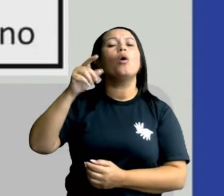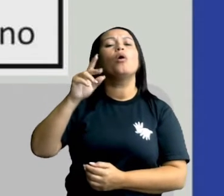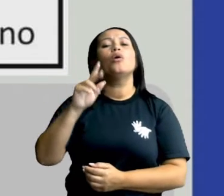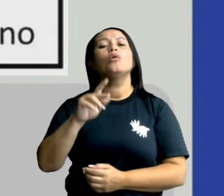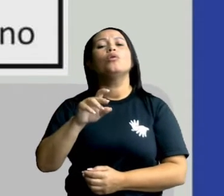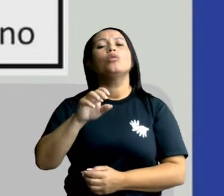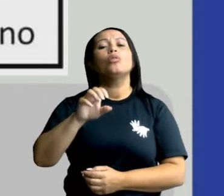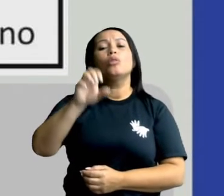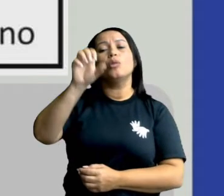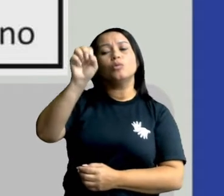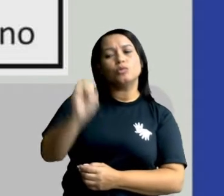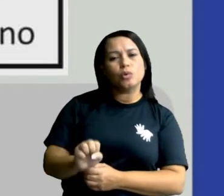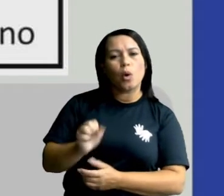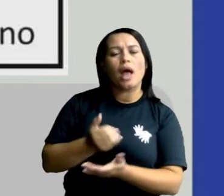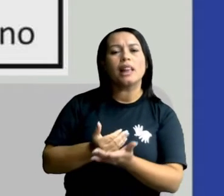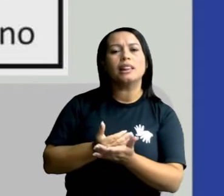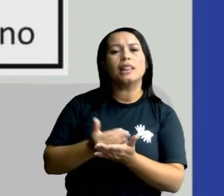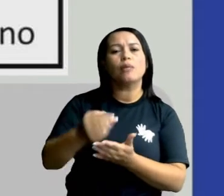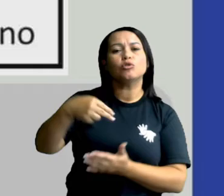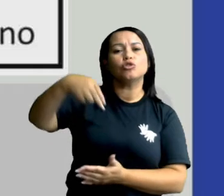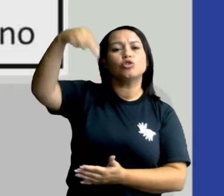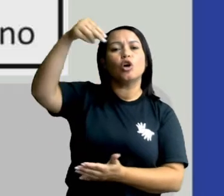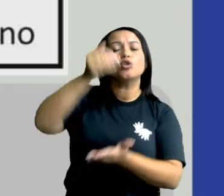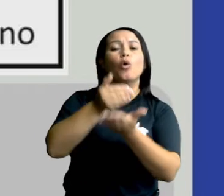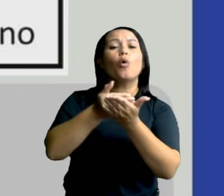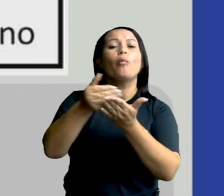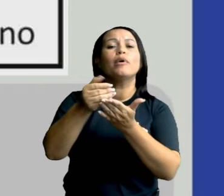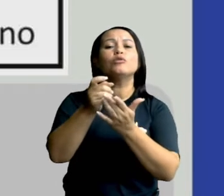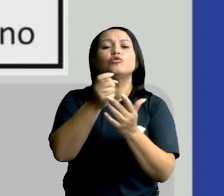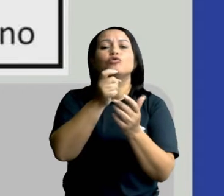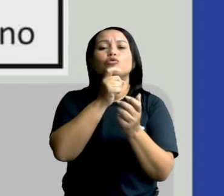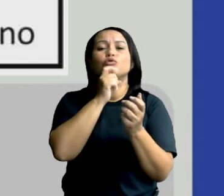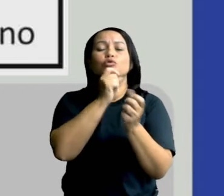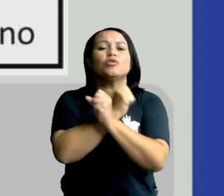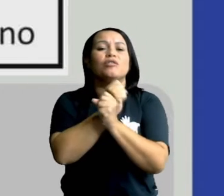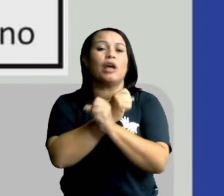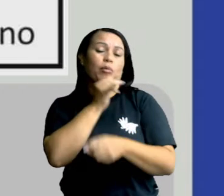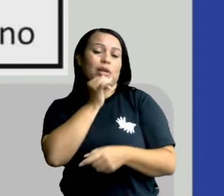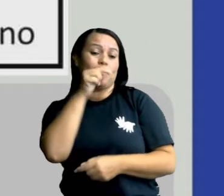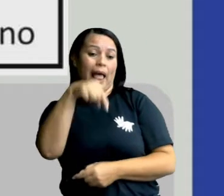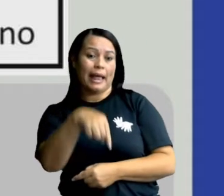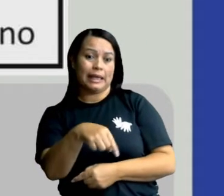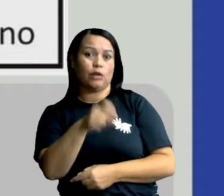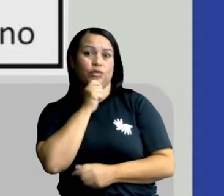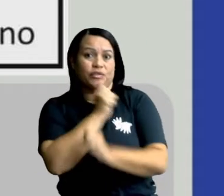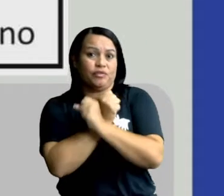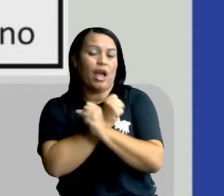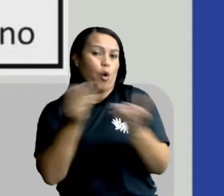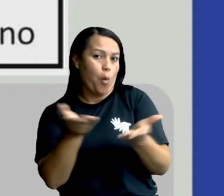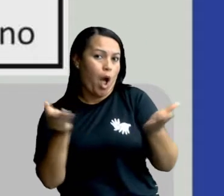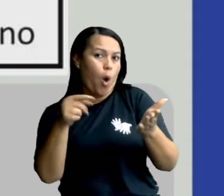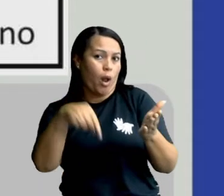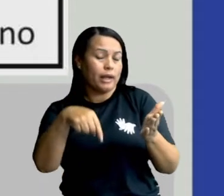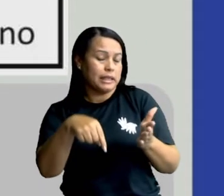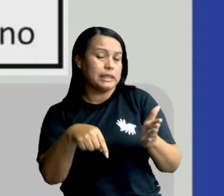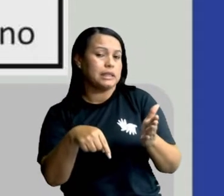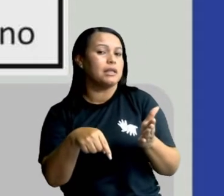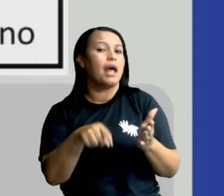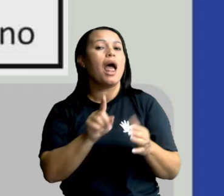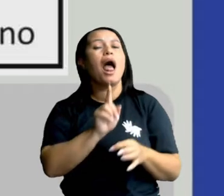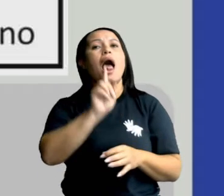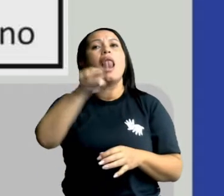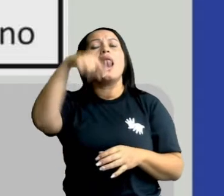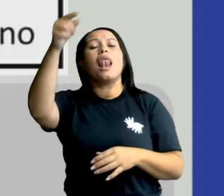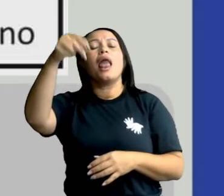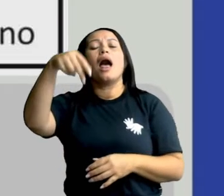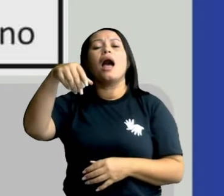hemisfério norte a gente tem o início do inverno, ou seja, é sempre o oposto, né? Então, enquanto a gente está no inverno agora, né, gozando do período de inverno, lá no